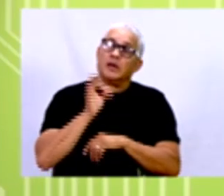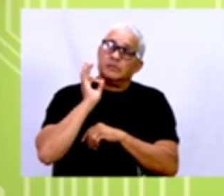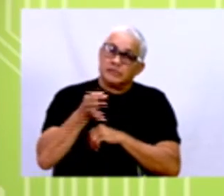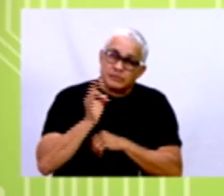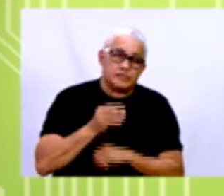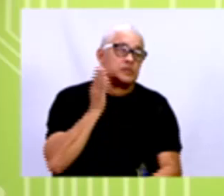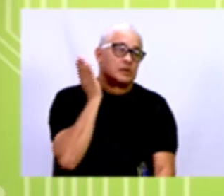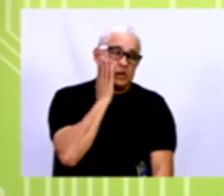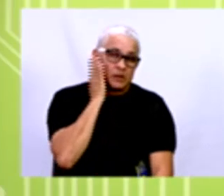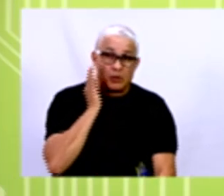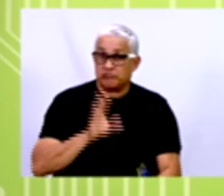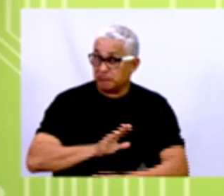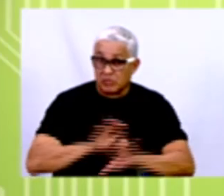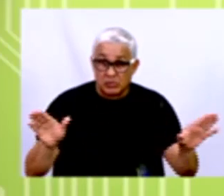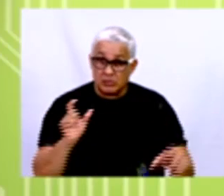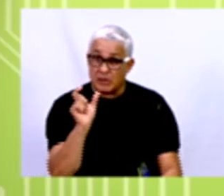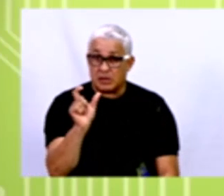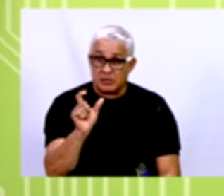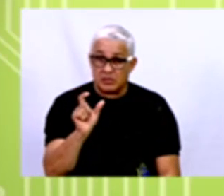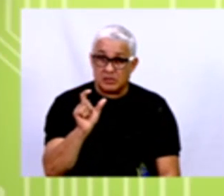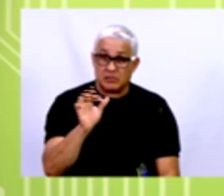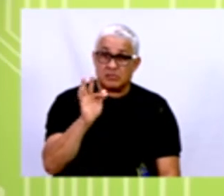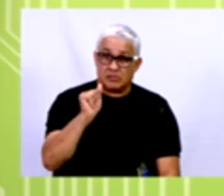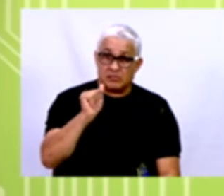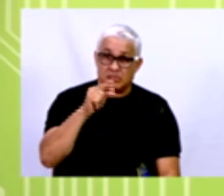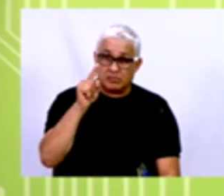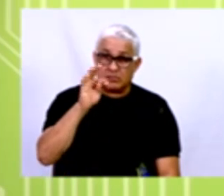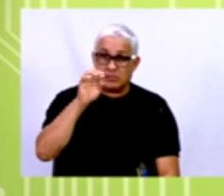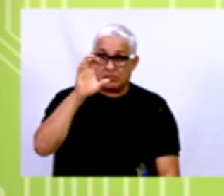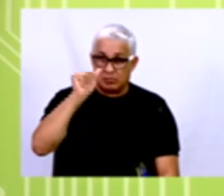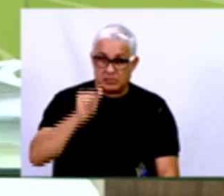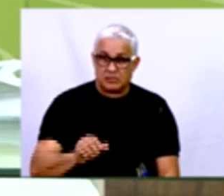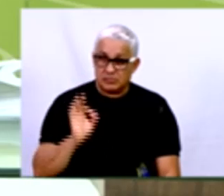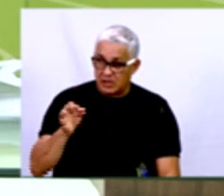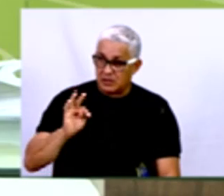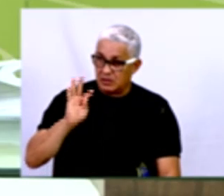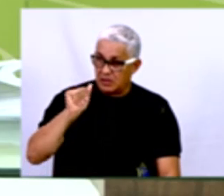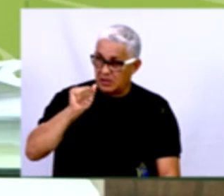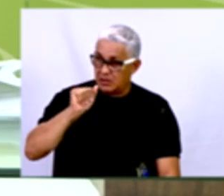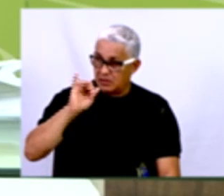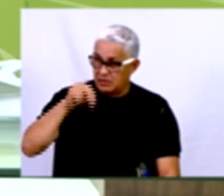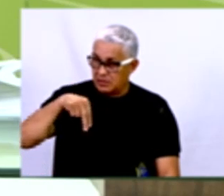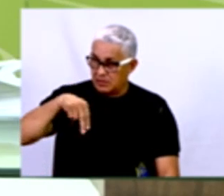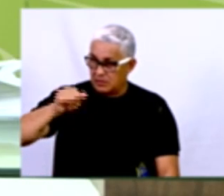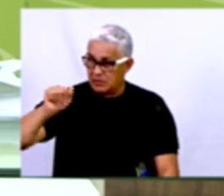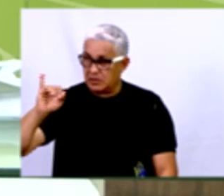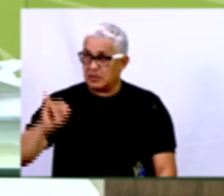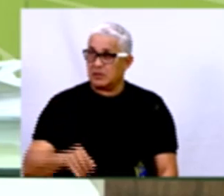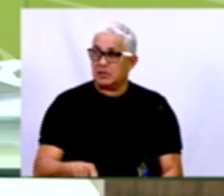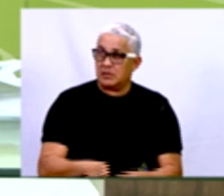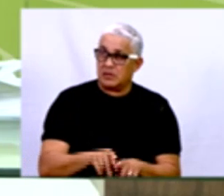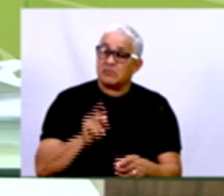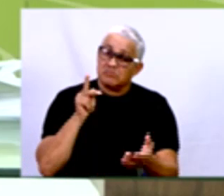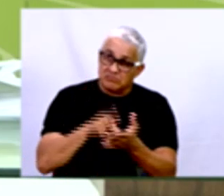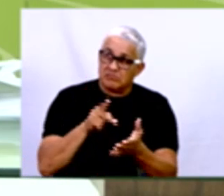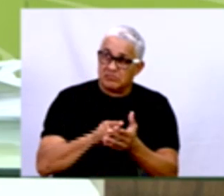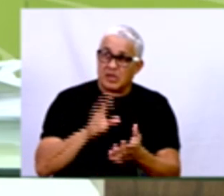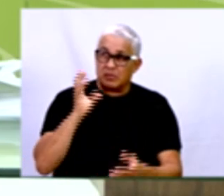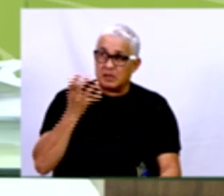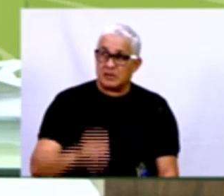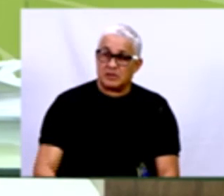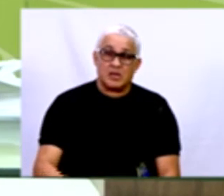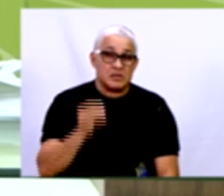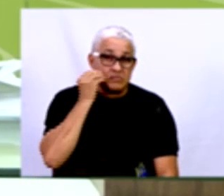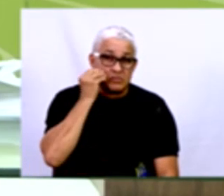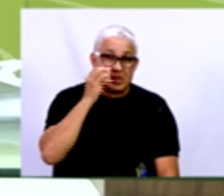sei. Então, isso é função fática também, não é isso, Tayane? Isso mesmo, a função fática ela aparece nessas ocasiões em que você